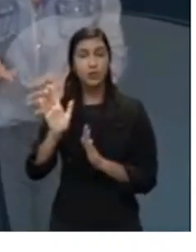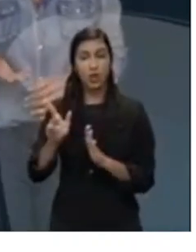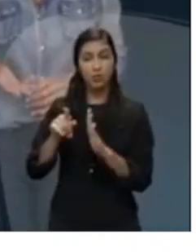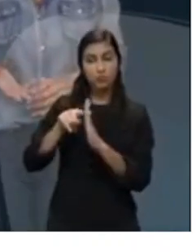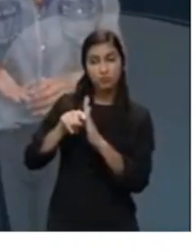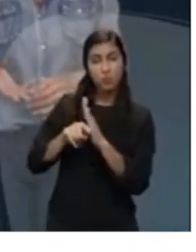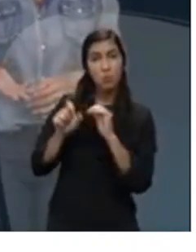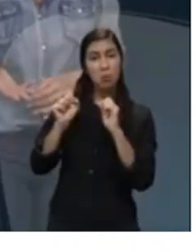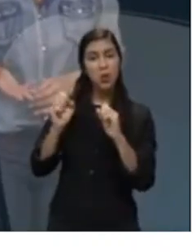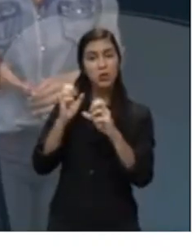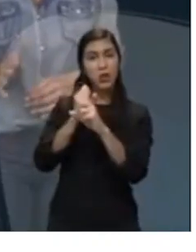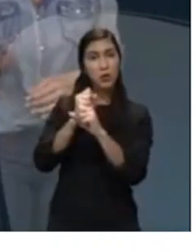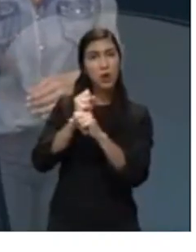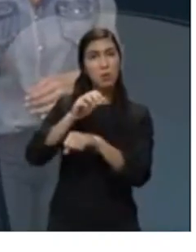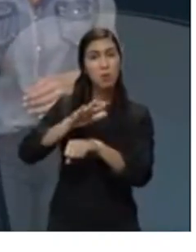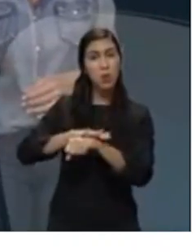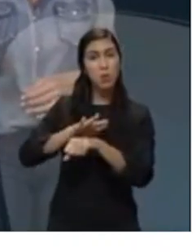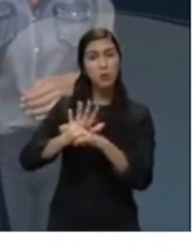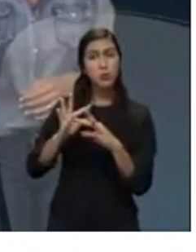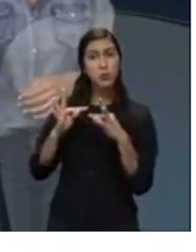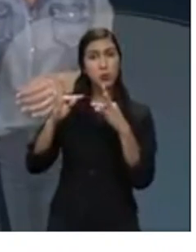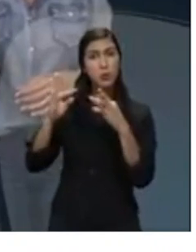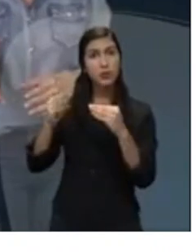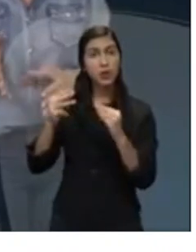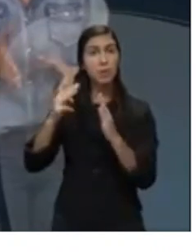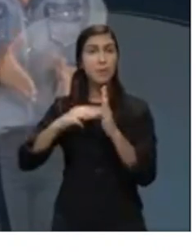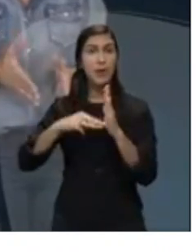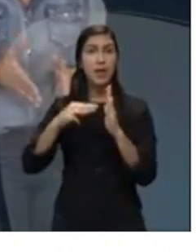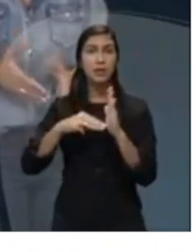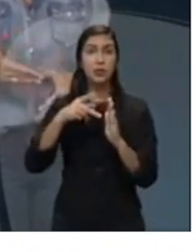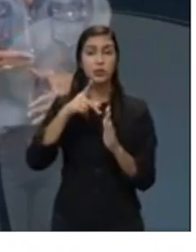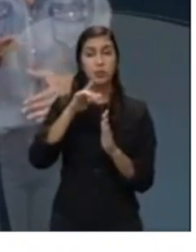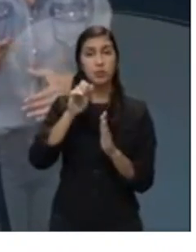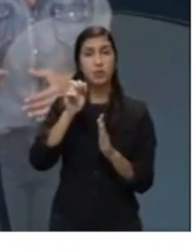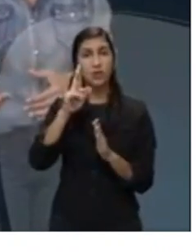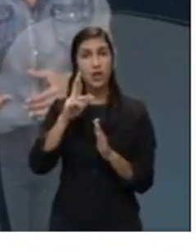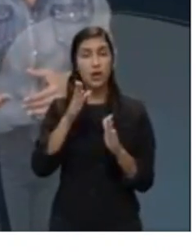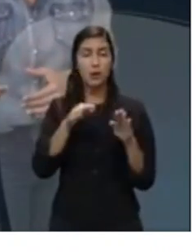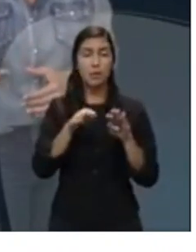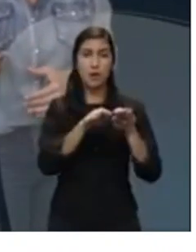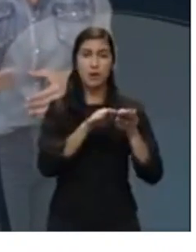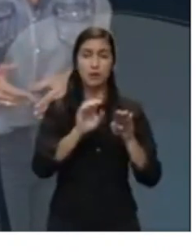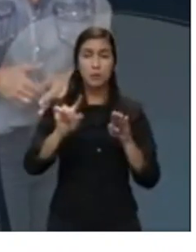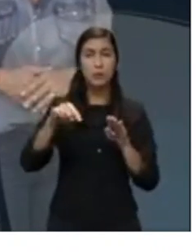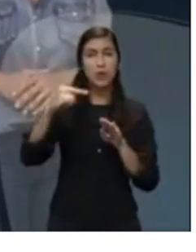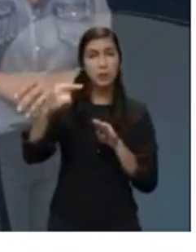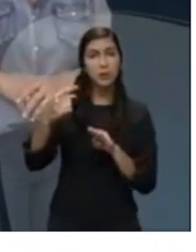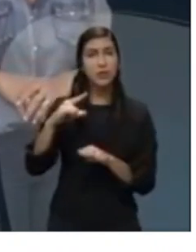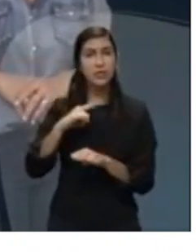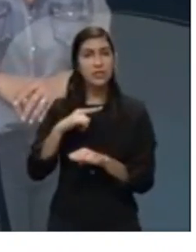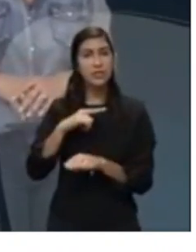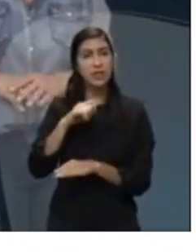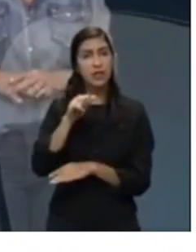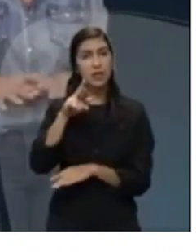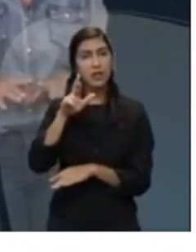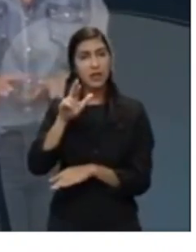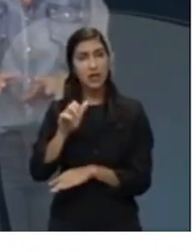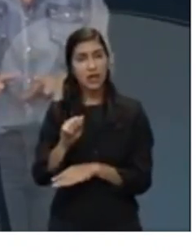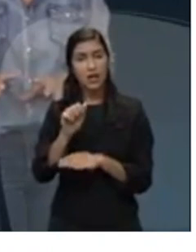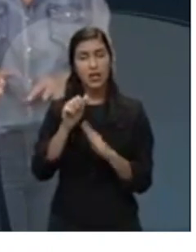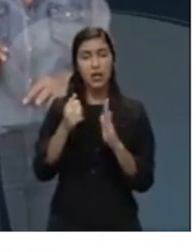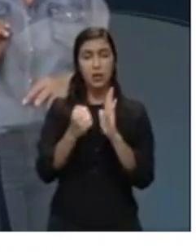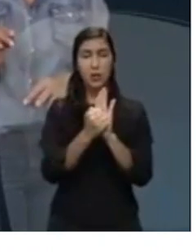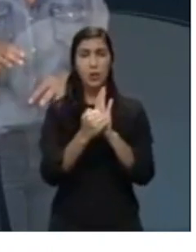levantamento, podemos calcular o momento total pelo método do pilar padrão e depois obter a área de armadura de